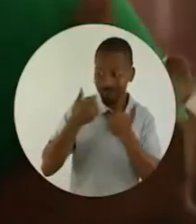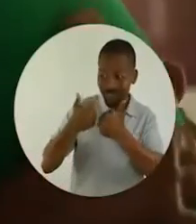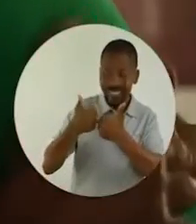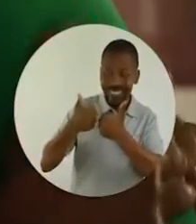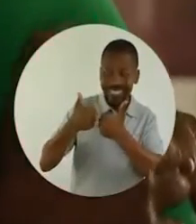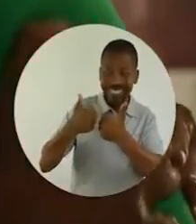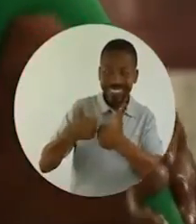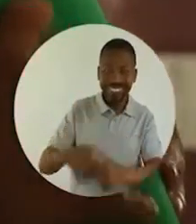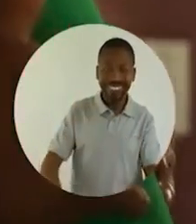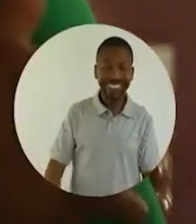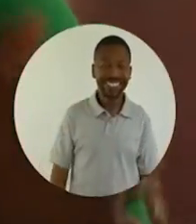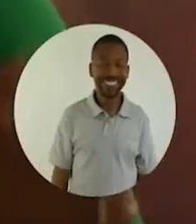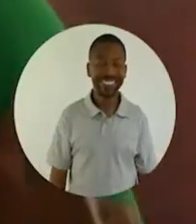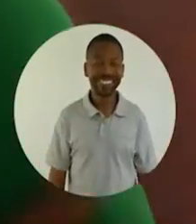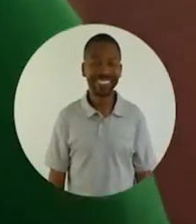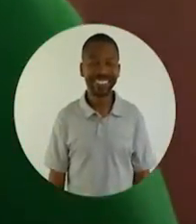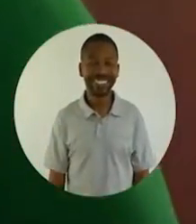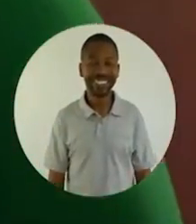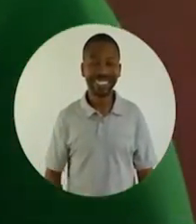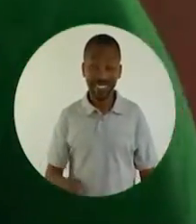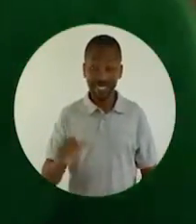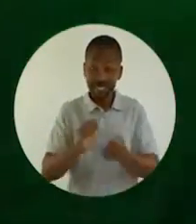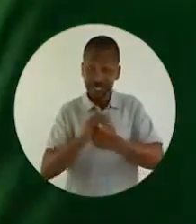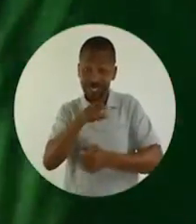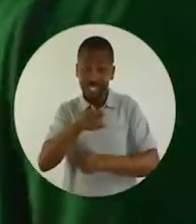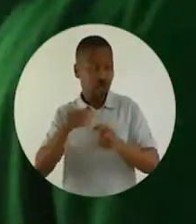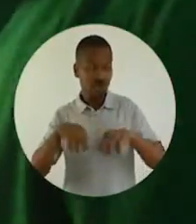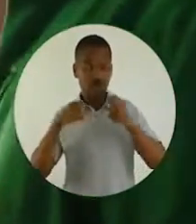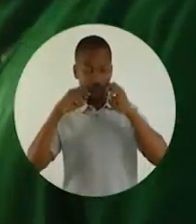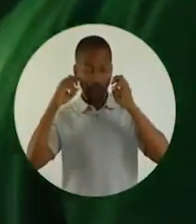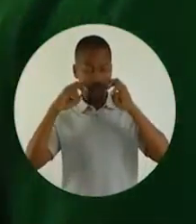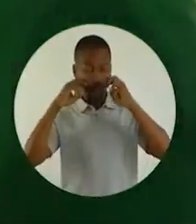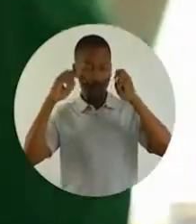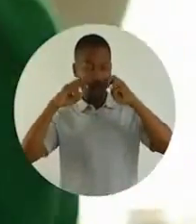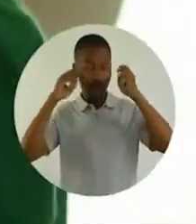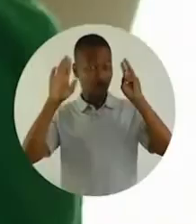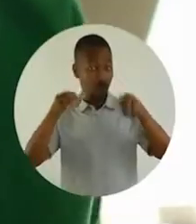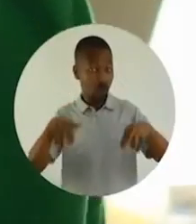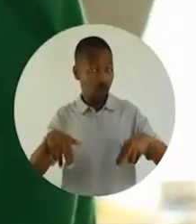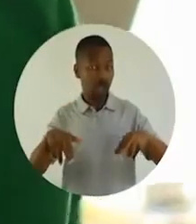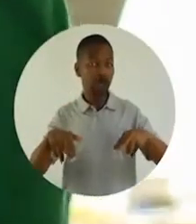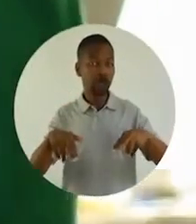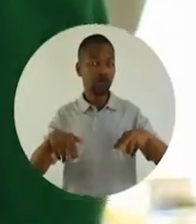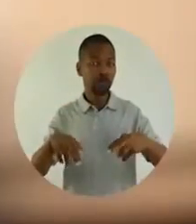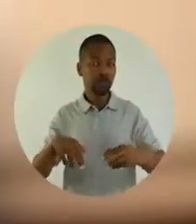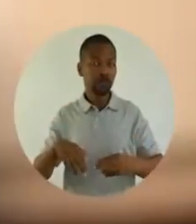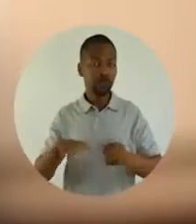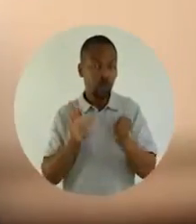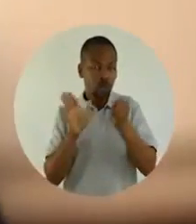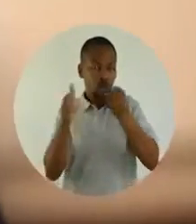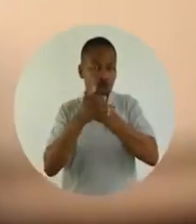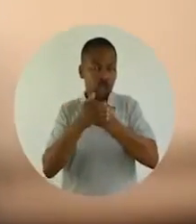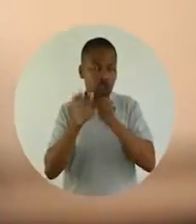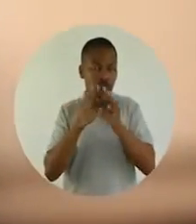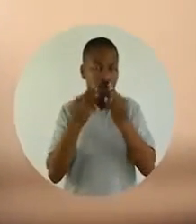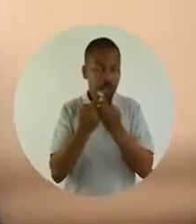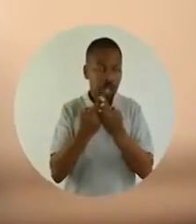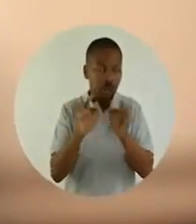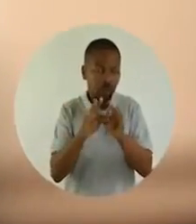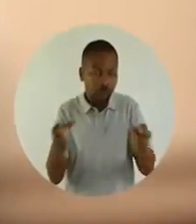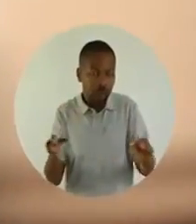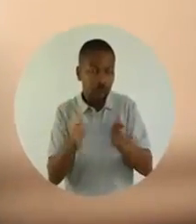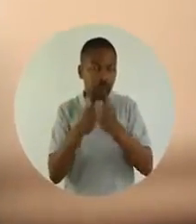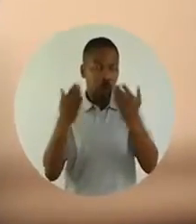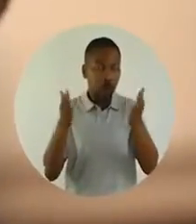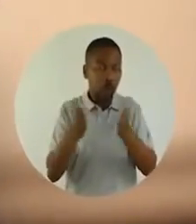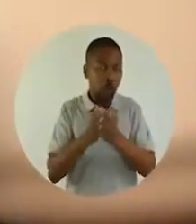bom? Opa! Ó, tô trazendo. Nunca teve vergonha de ser quem ele é. Nunca escondeu suas origens.